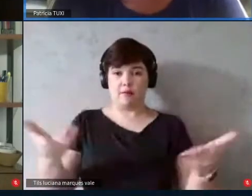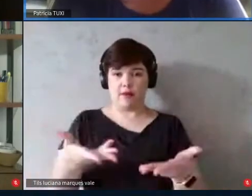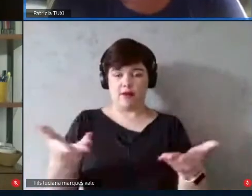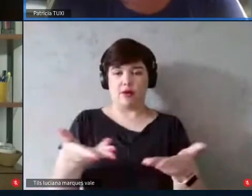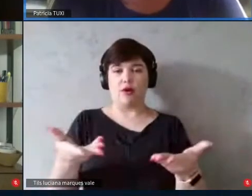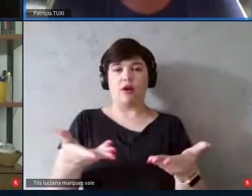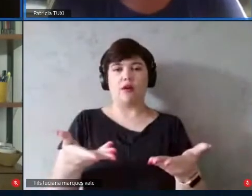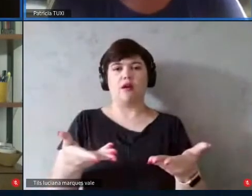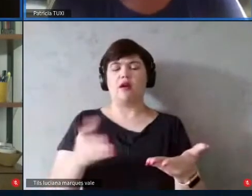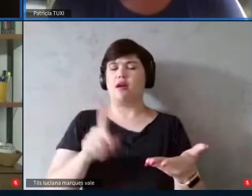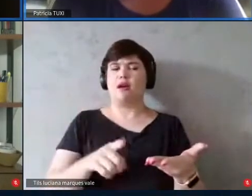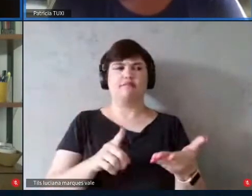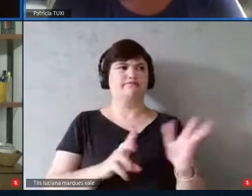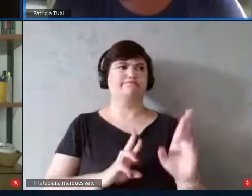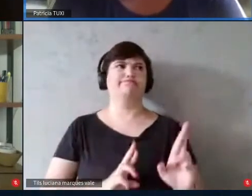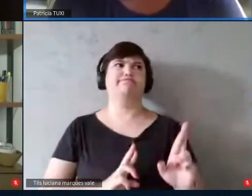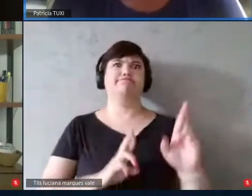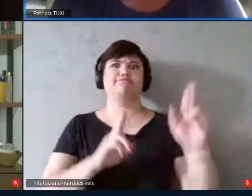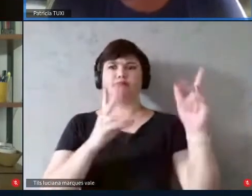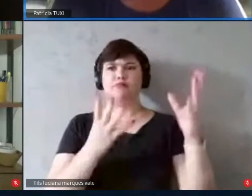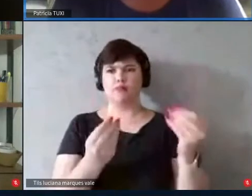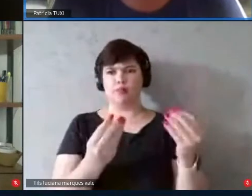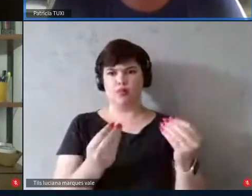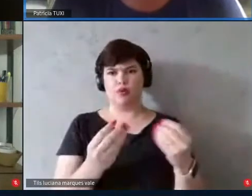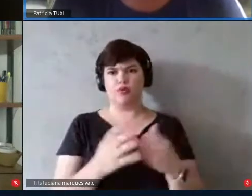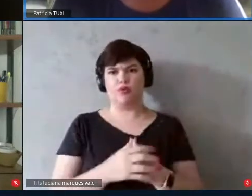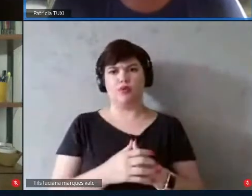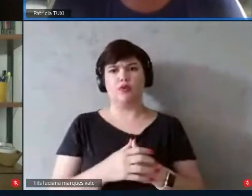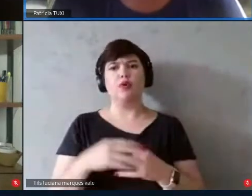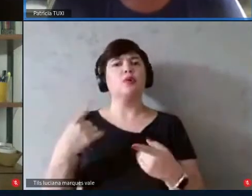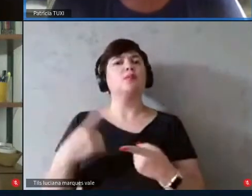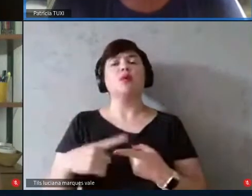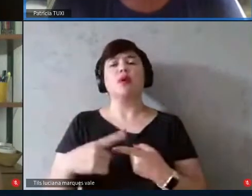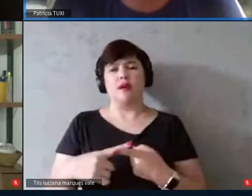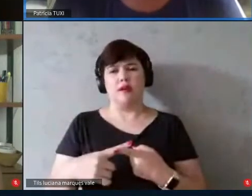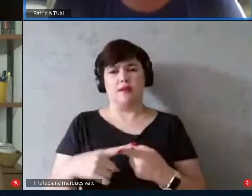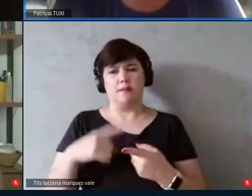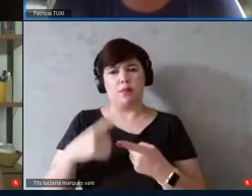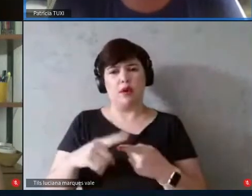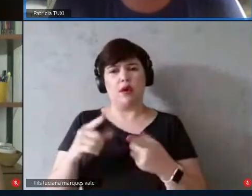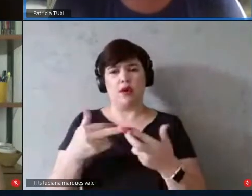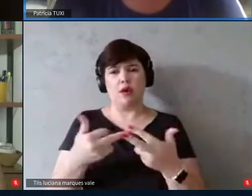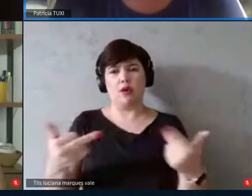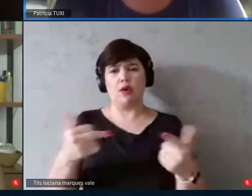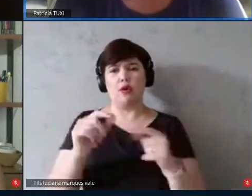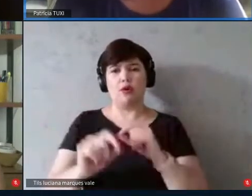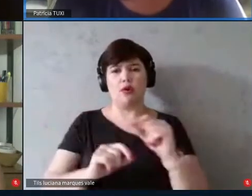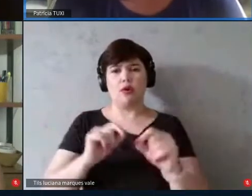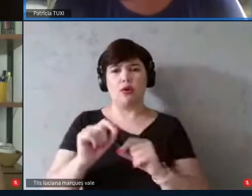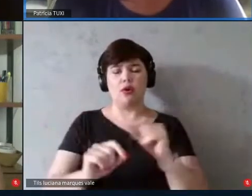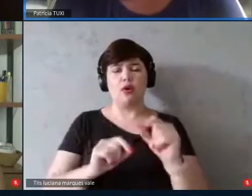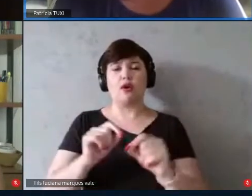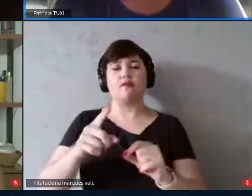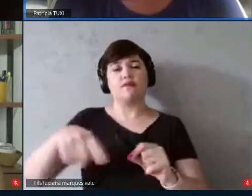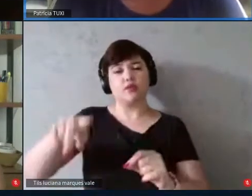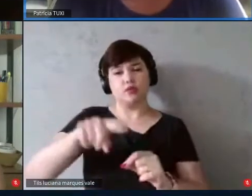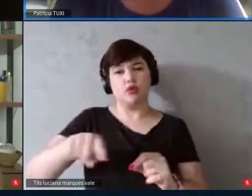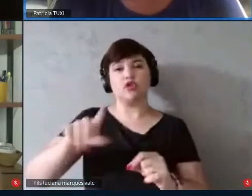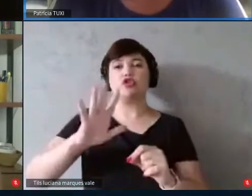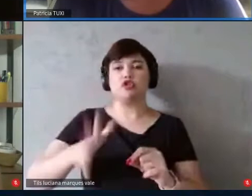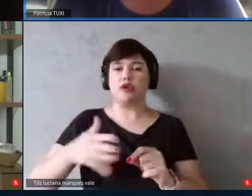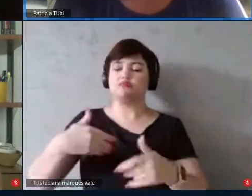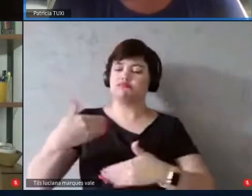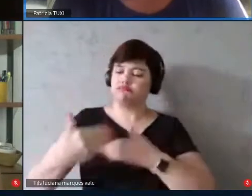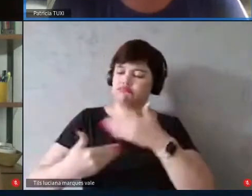é algo muito expressivo, né? Por quê? Porque realmente vocês se apropriaram, a professora Sabine já, claro,